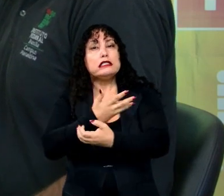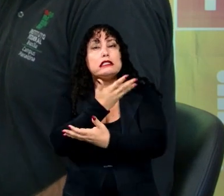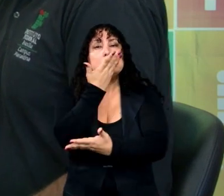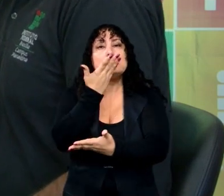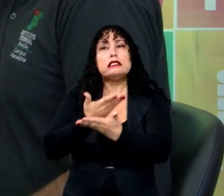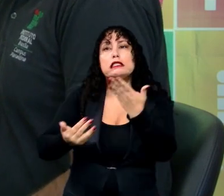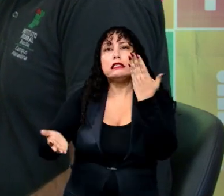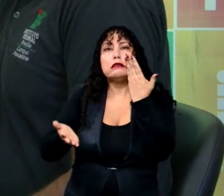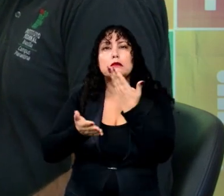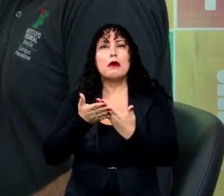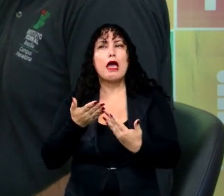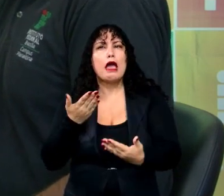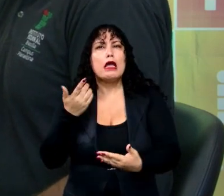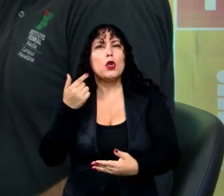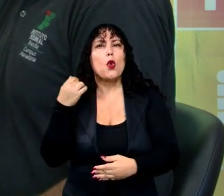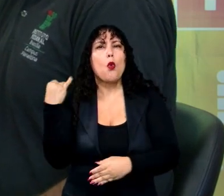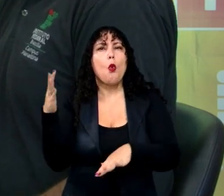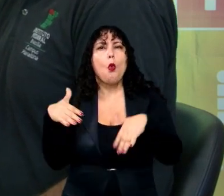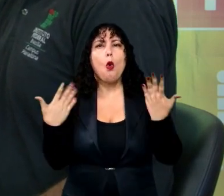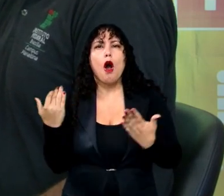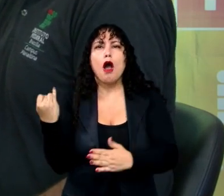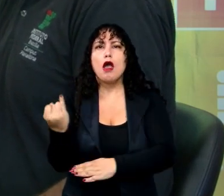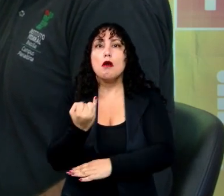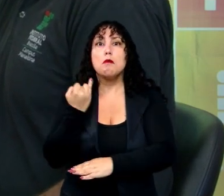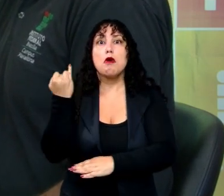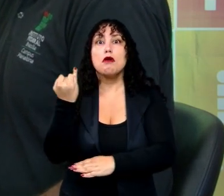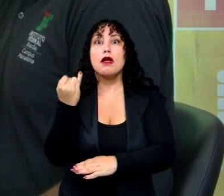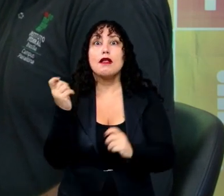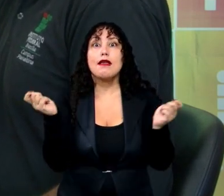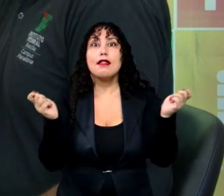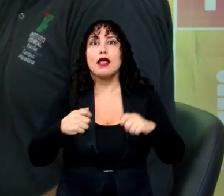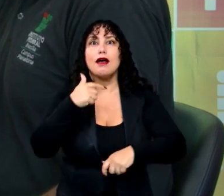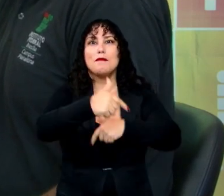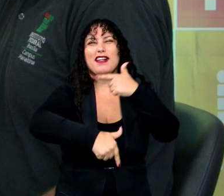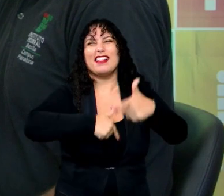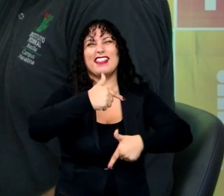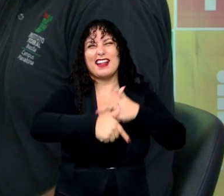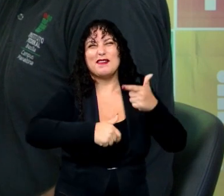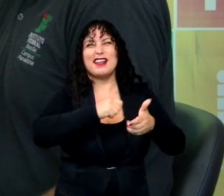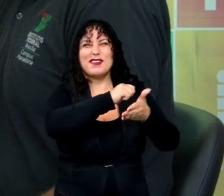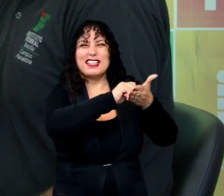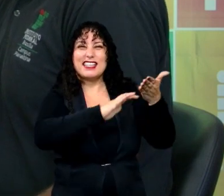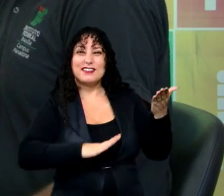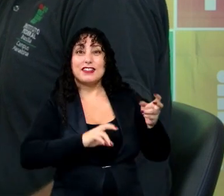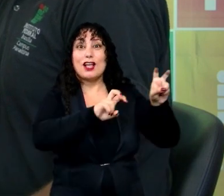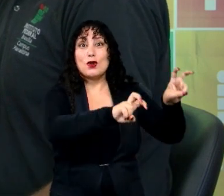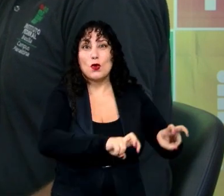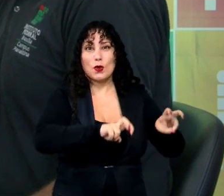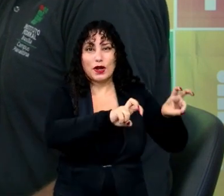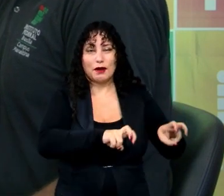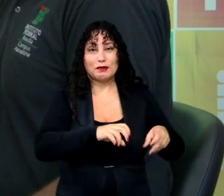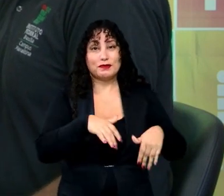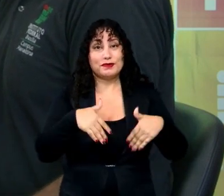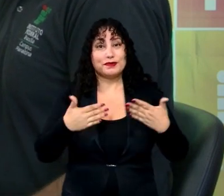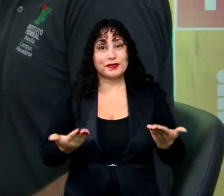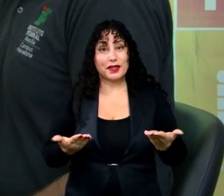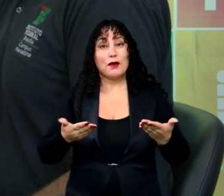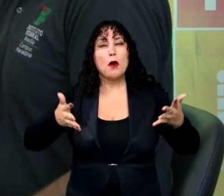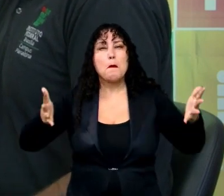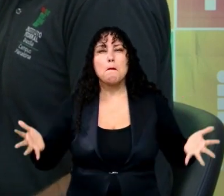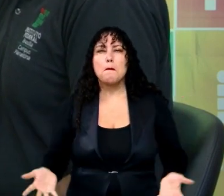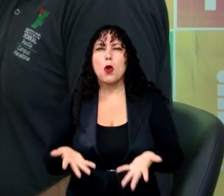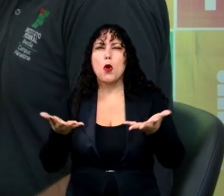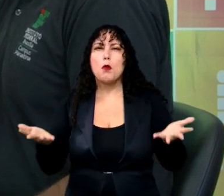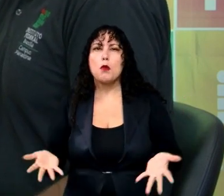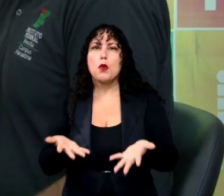perdem sobre a importância que eles poderiam exercer com as atividades rurais Então ela promoveu